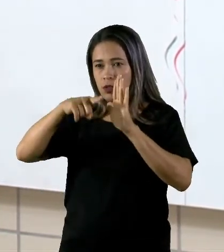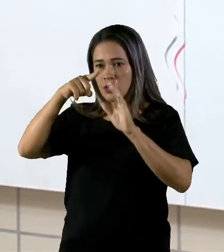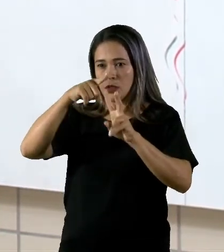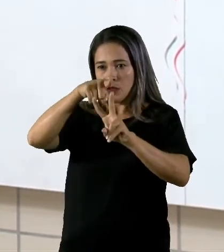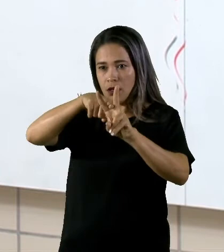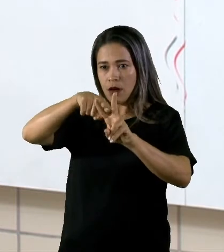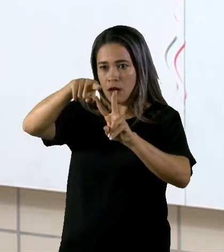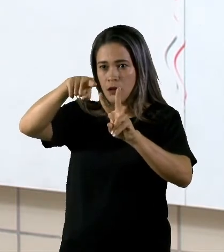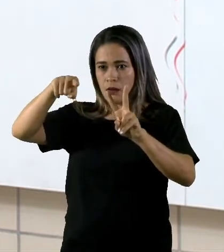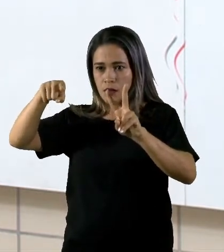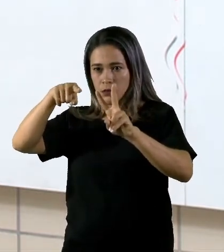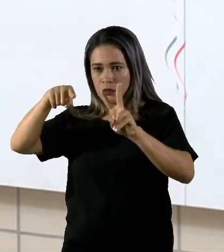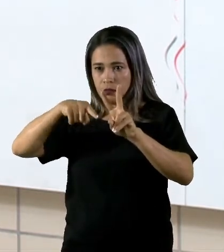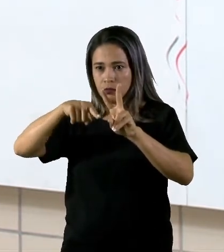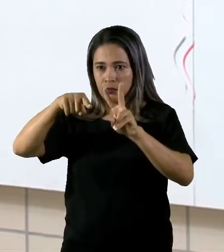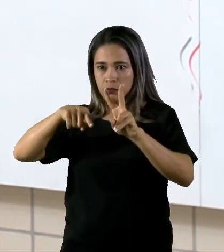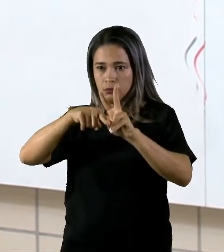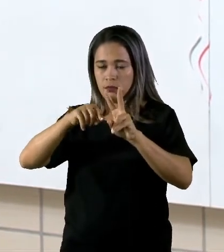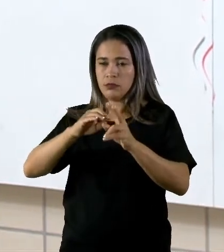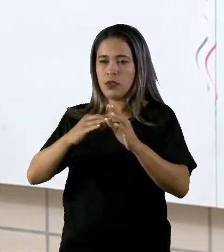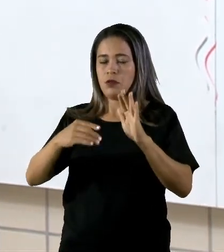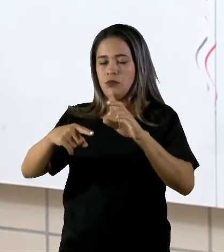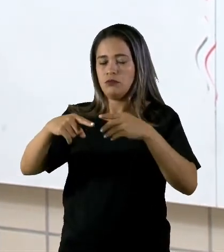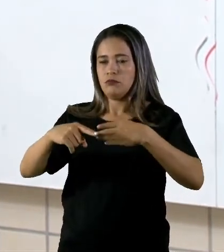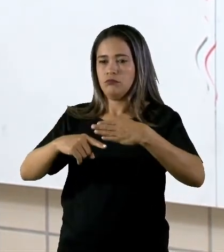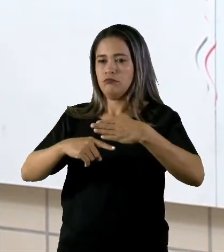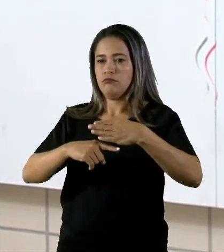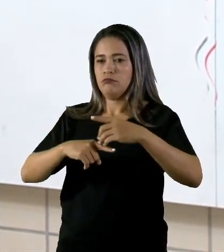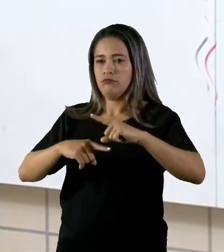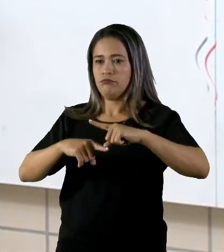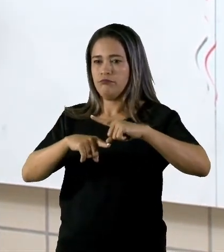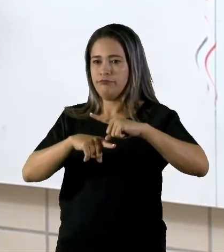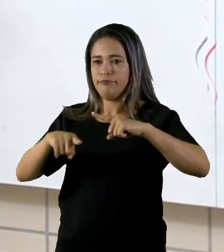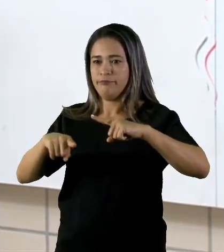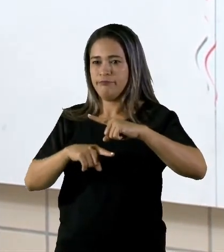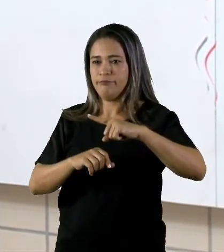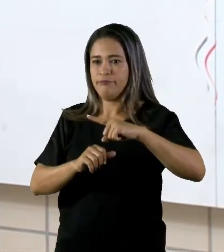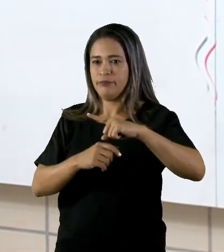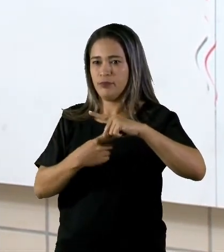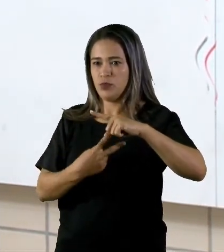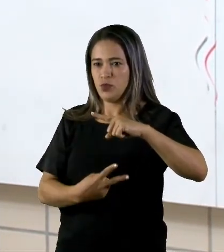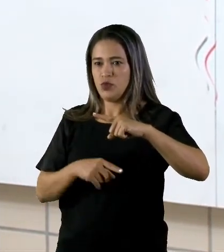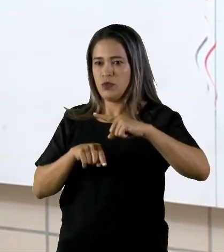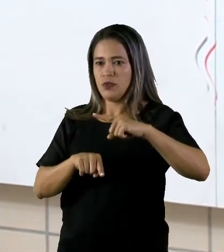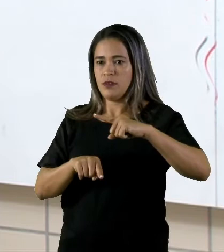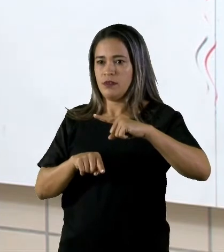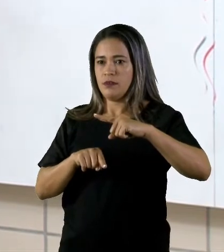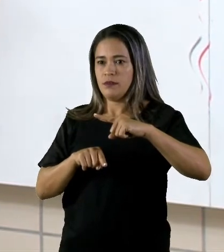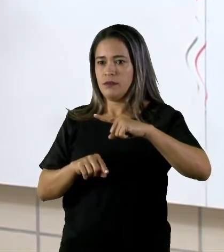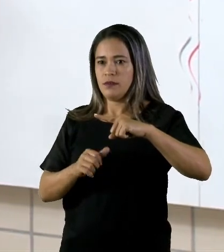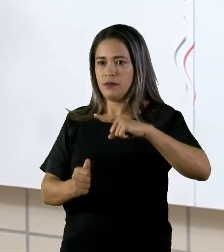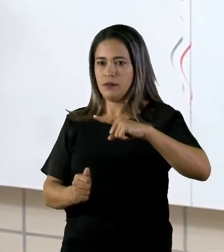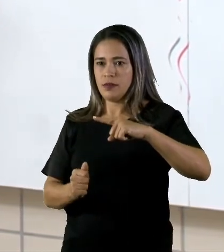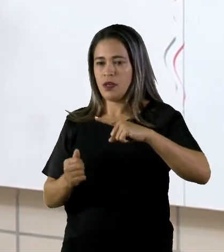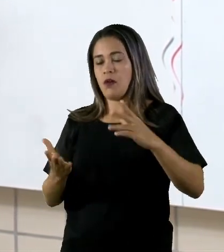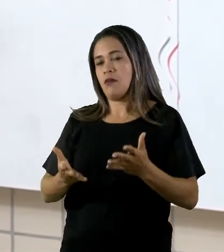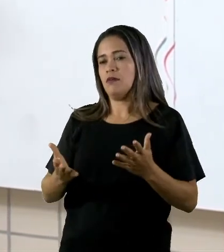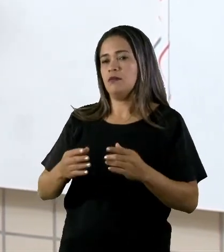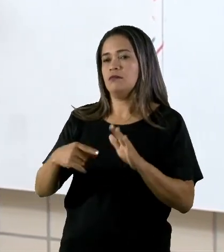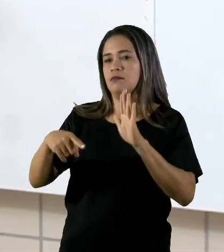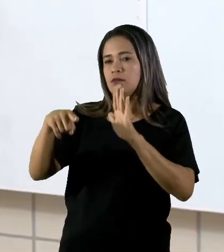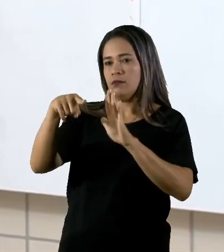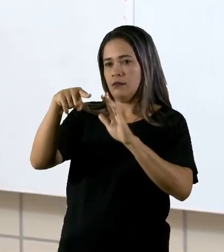Tudo isso sobre 2 vezes a, que nesse nosso exemplo é 1. Menos vezes menos vai ficar mais.